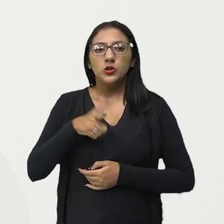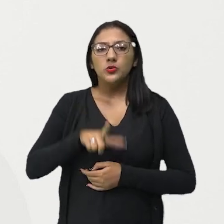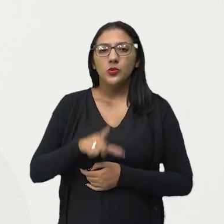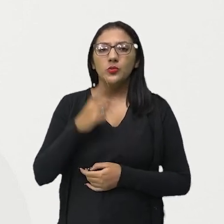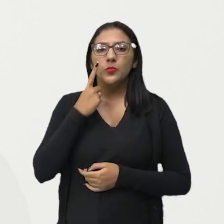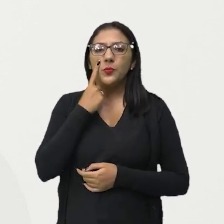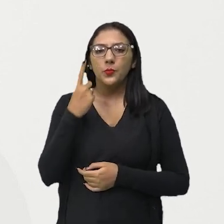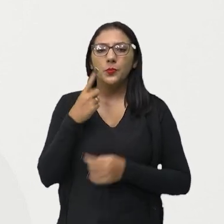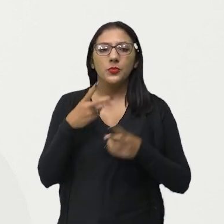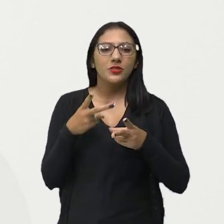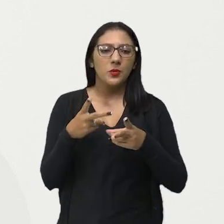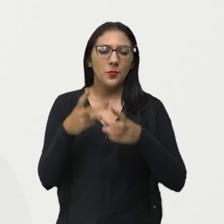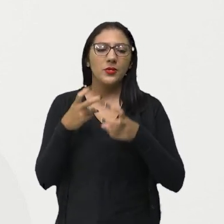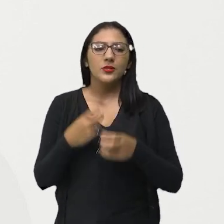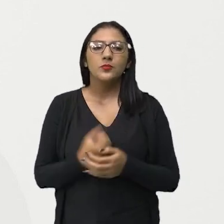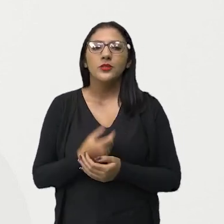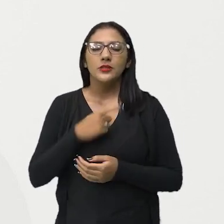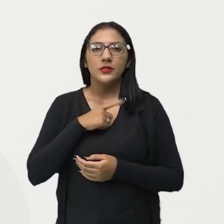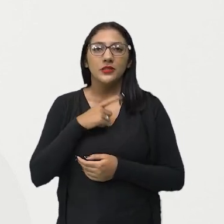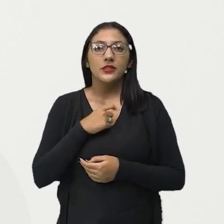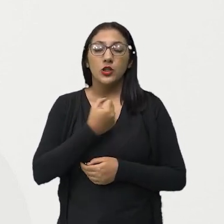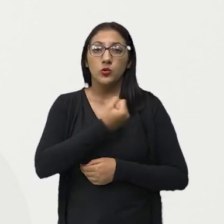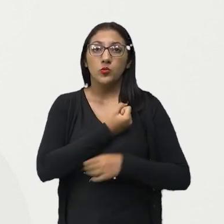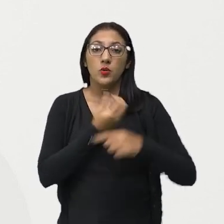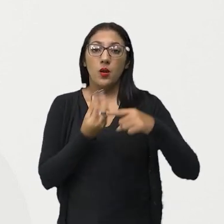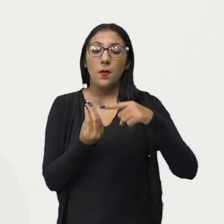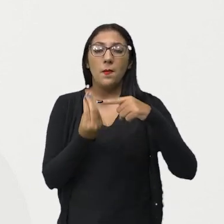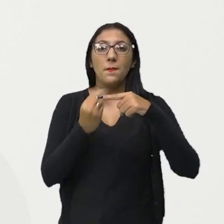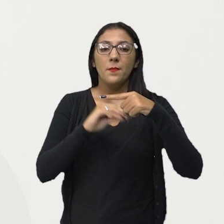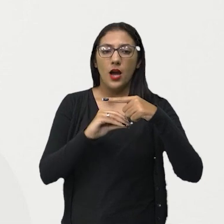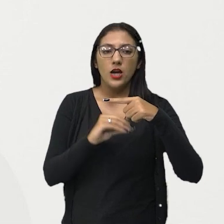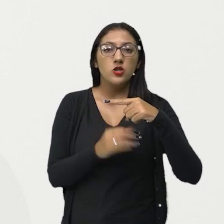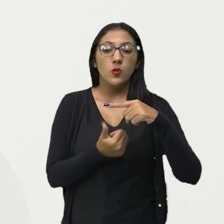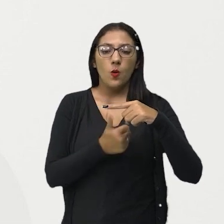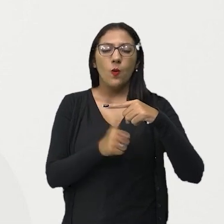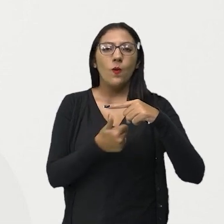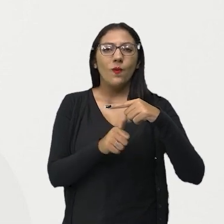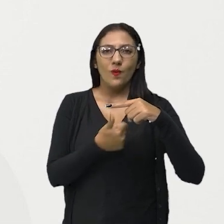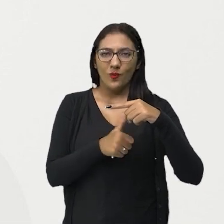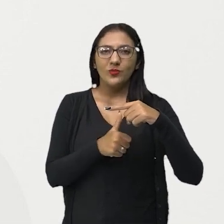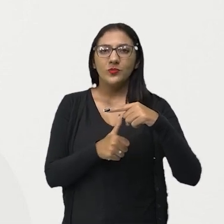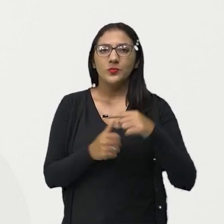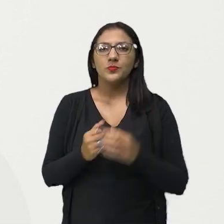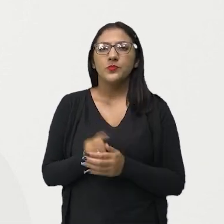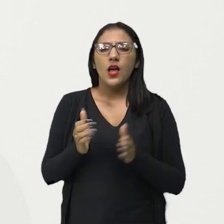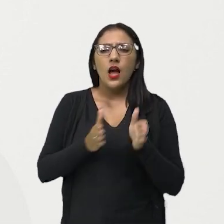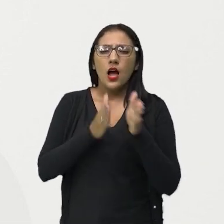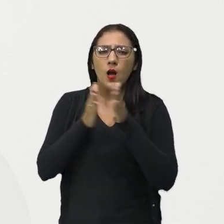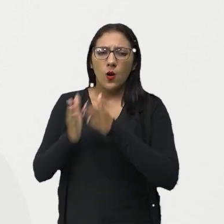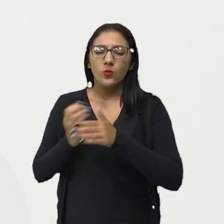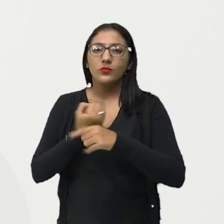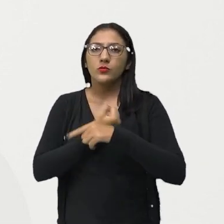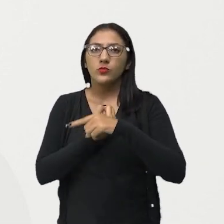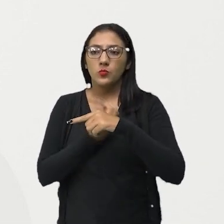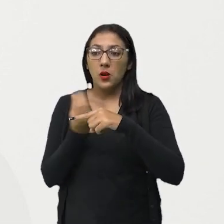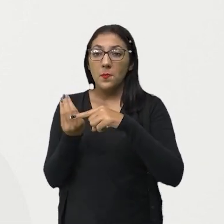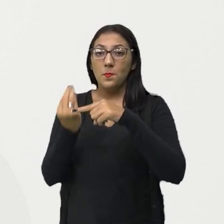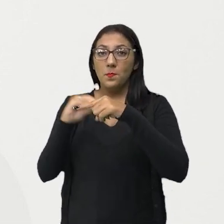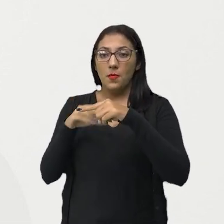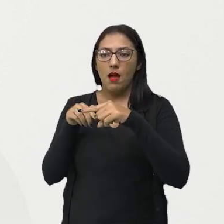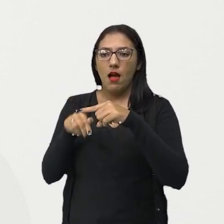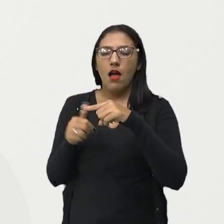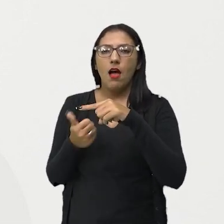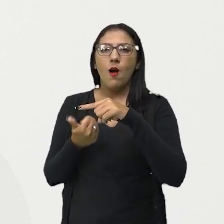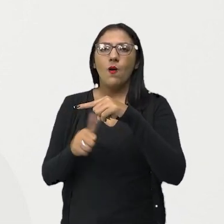observa que a primeira fração possui aqui denominador 11, assim como a segunda fração que